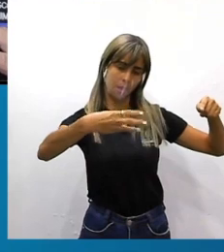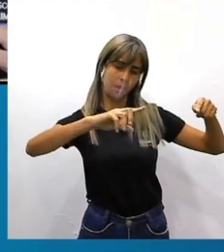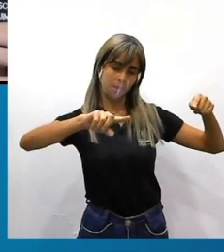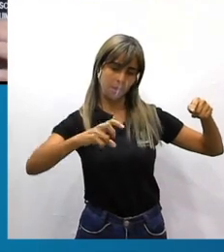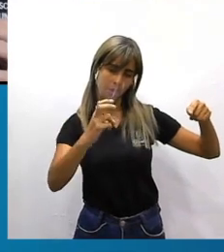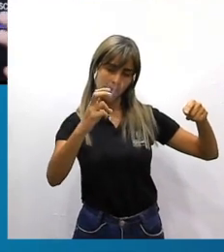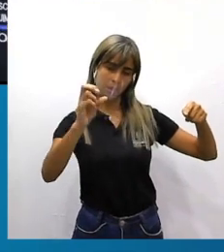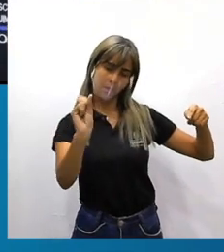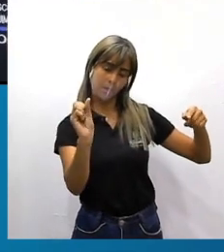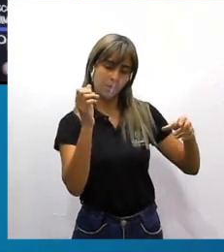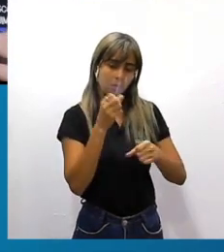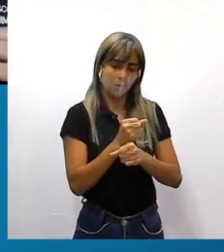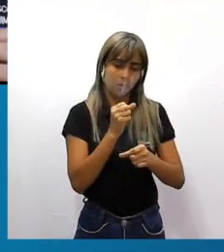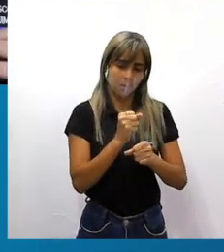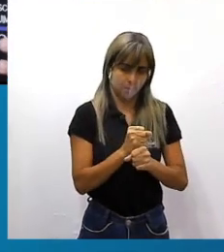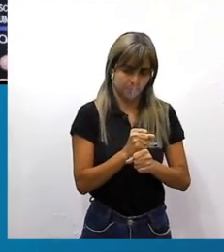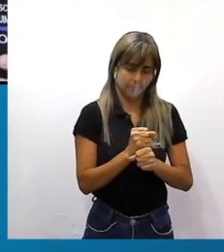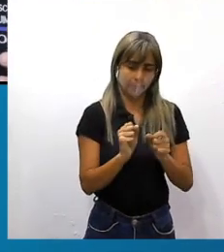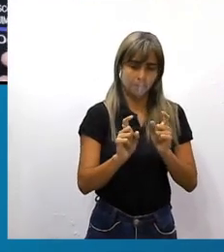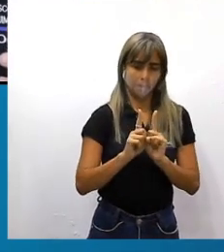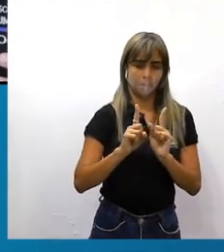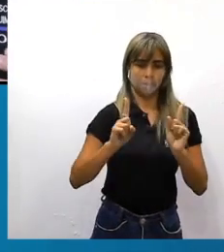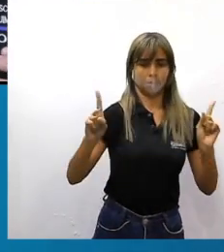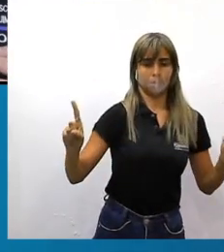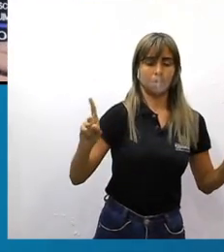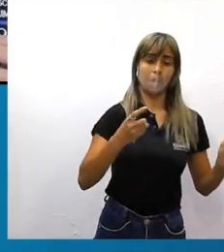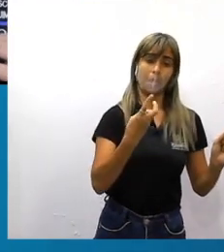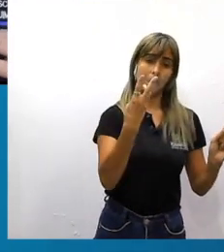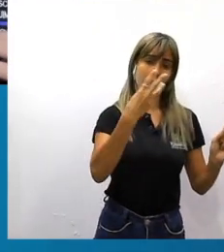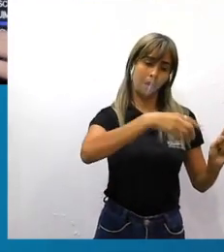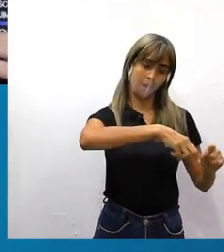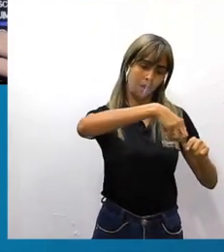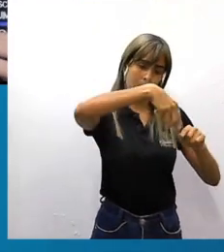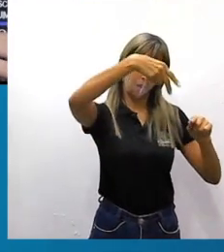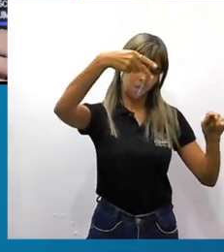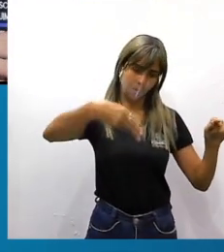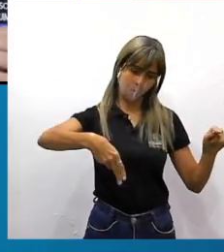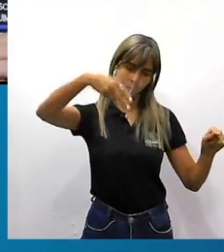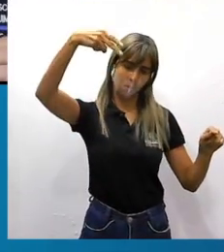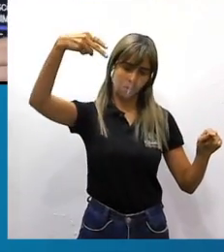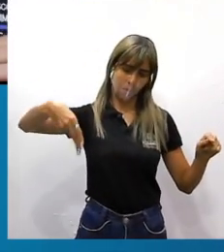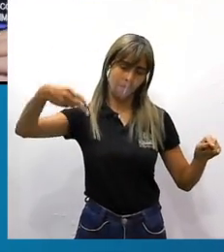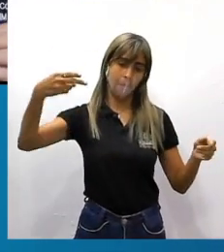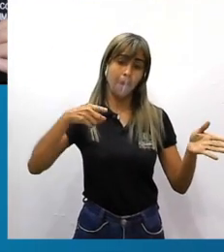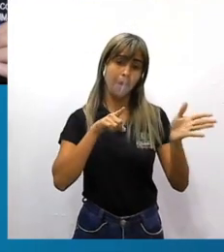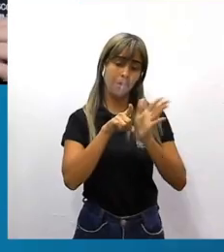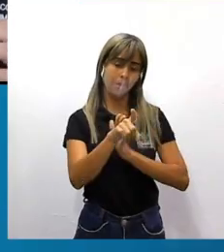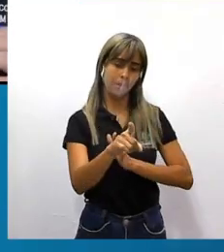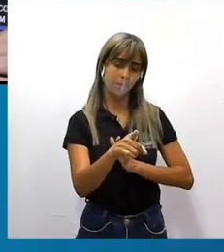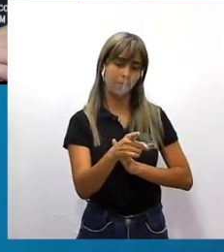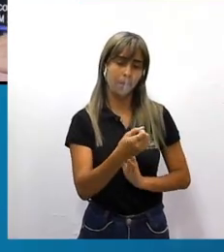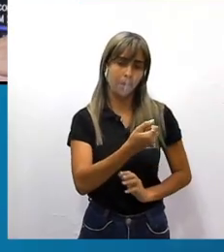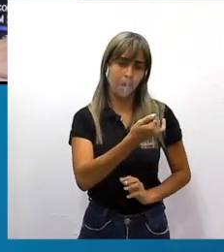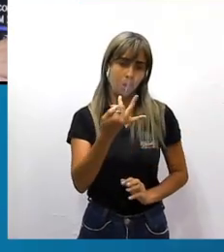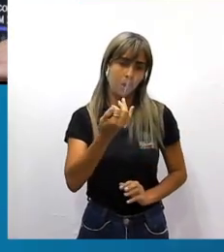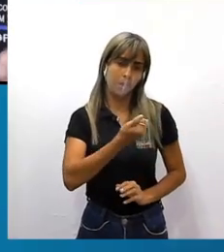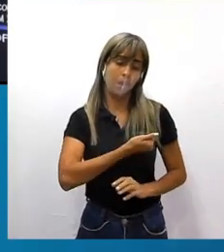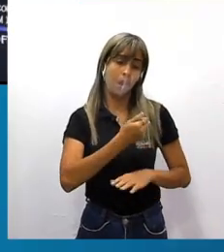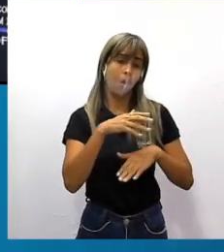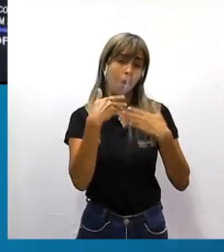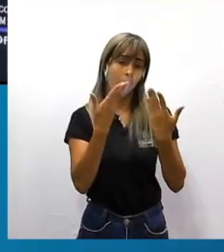13,56 o total da distância dos 3 saltos. Ele perguntou, se tivesse a mesma quantidade, como é que